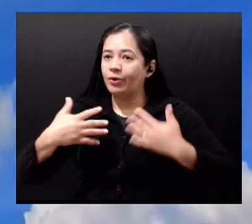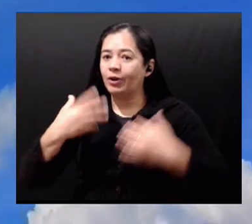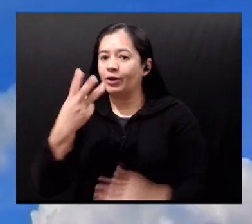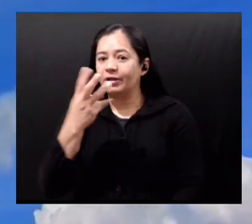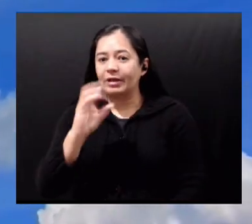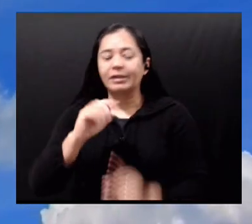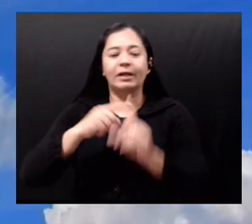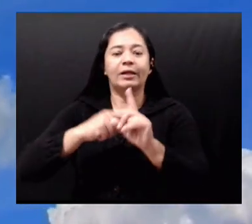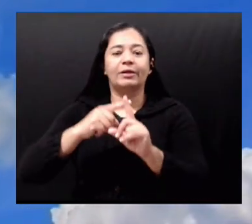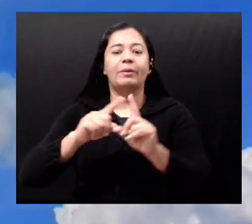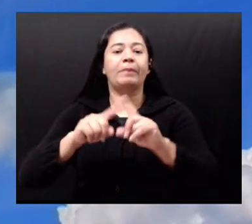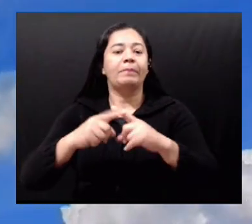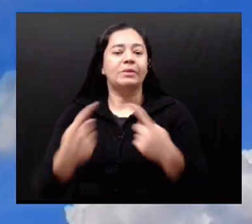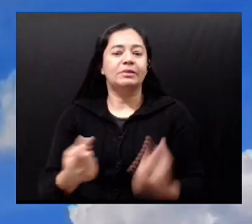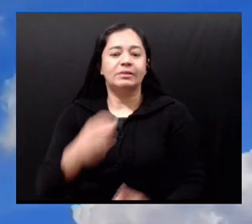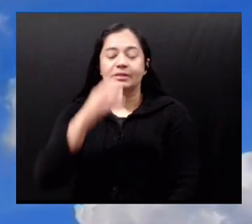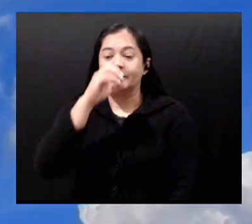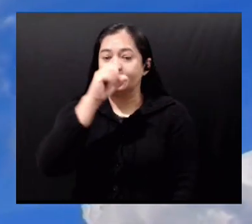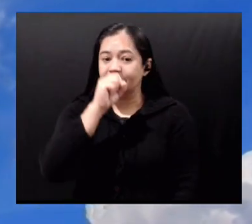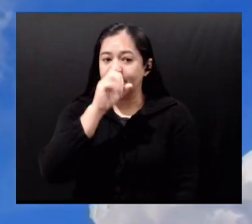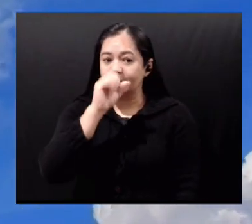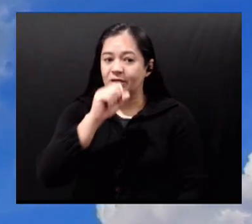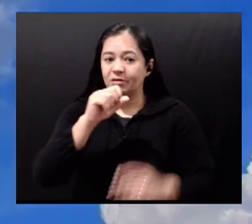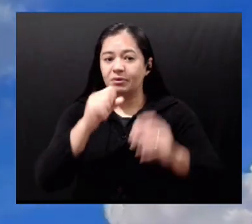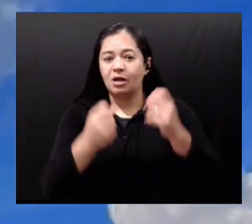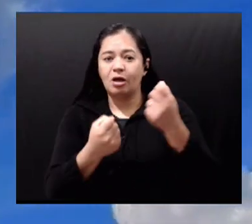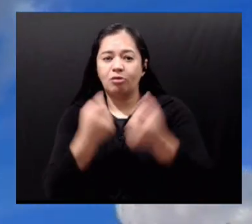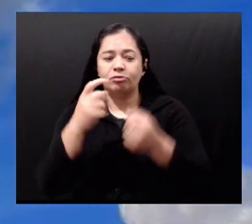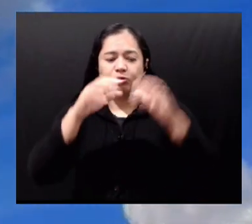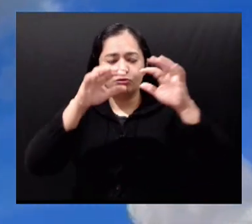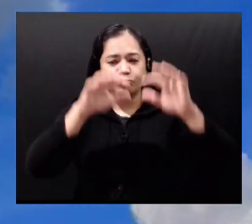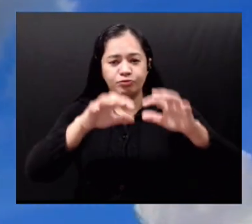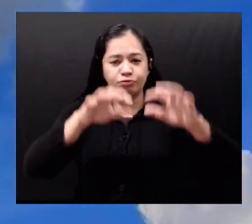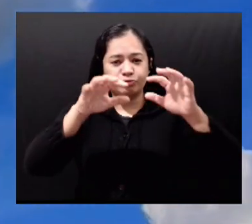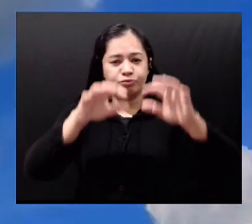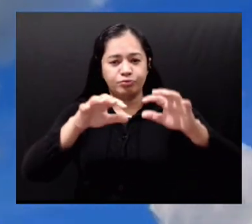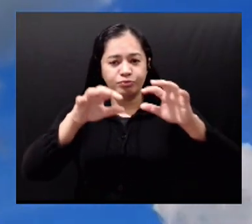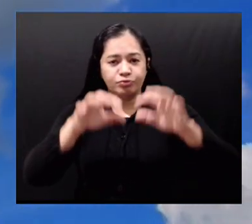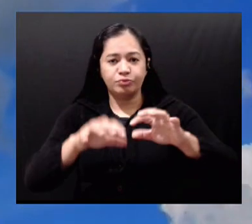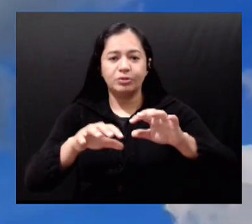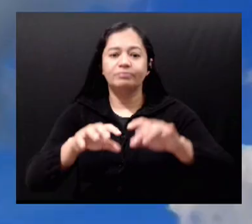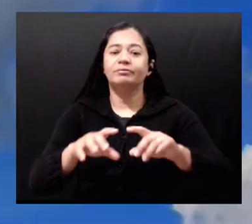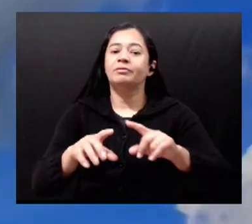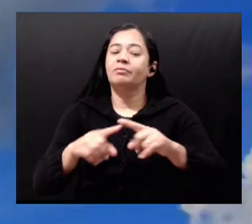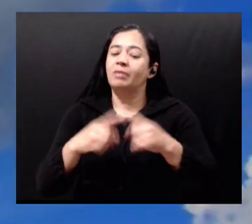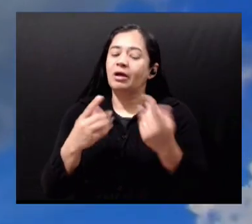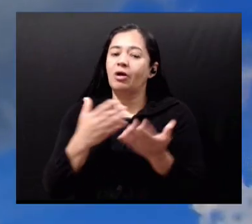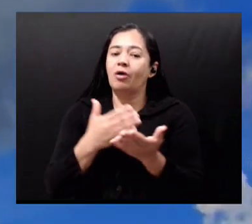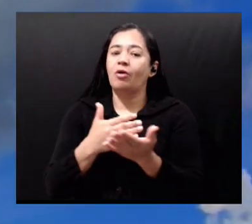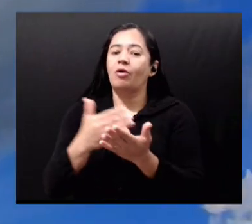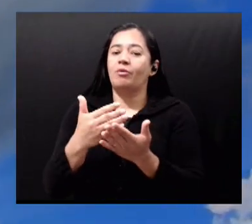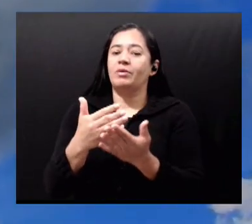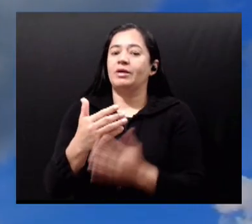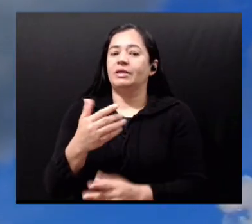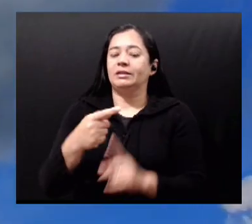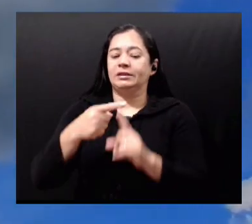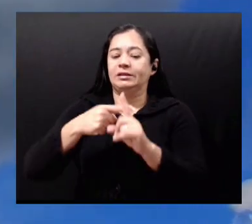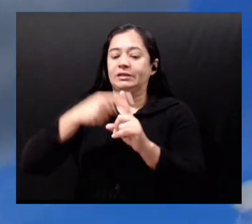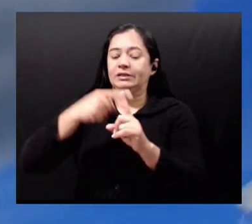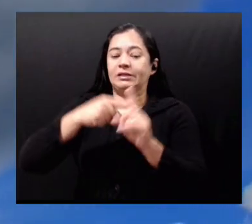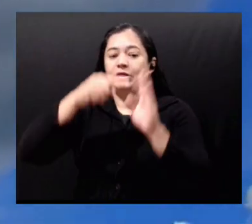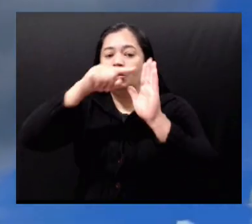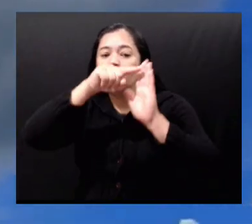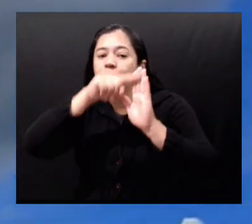sábado, gente? Pancadas de chuva à tarde e à noite. E aí começa a temperatura a diminuir, né? Mínima 13, máxima 21